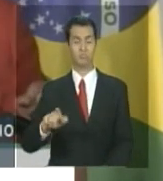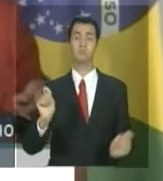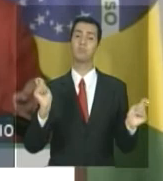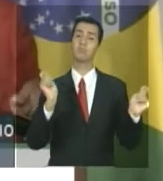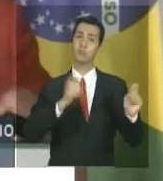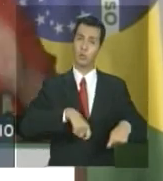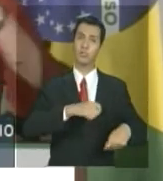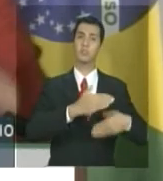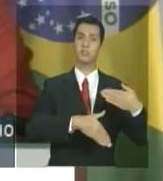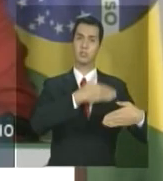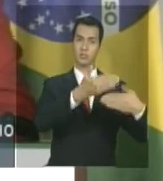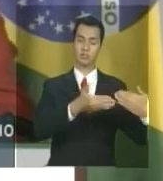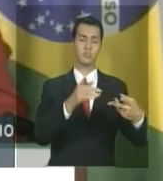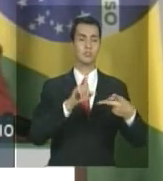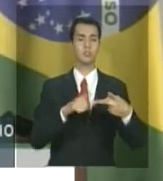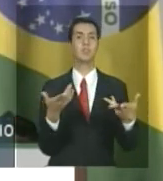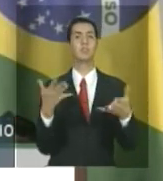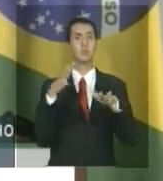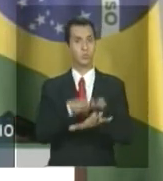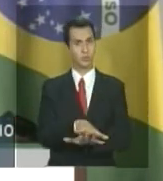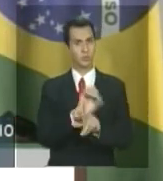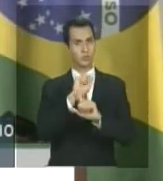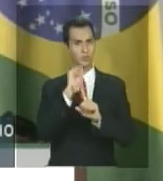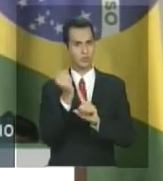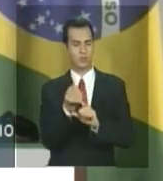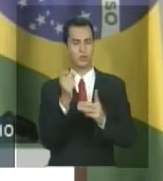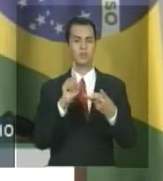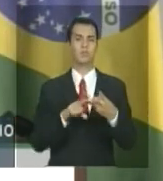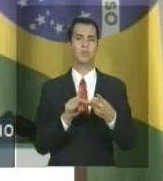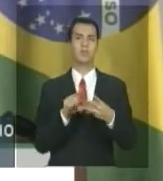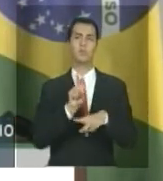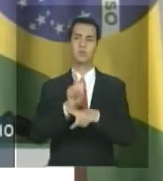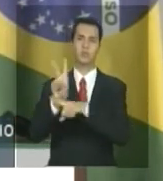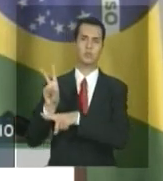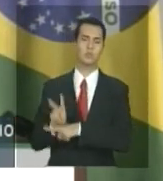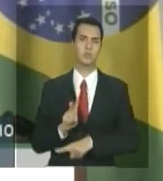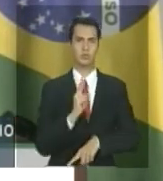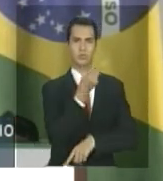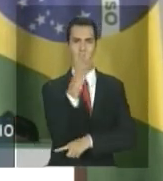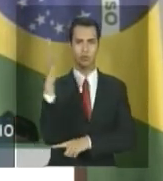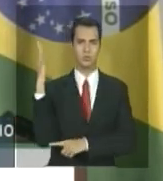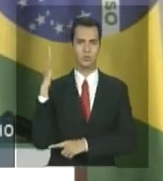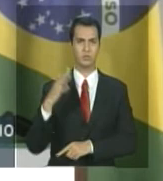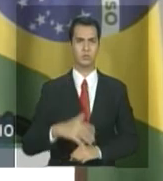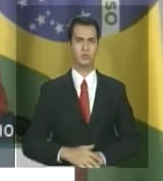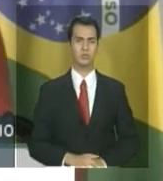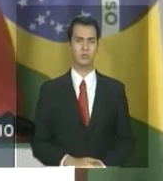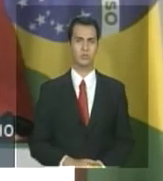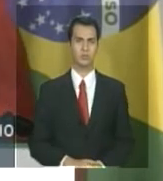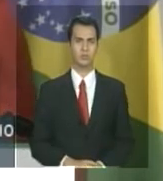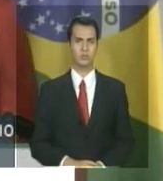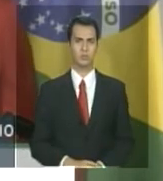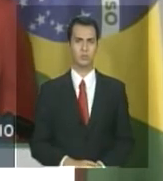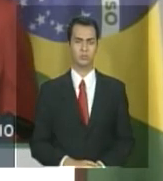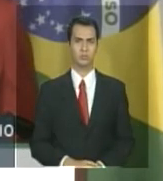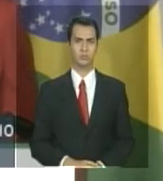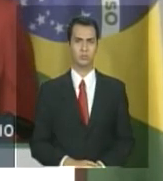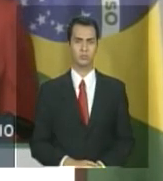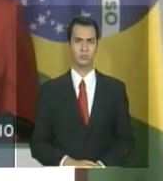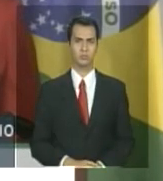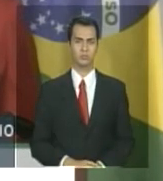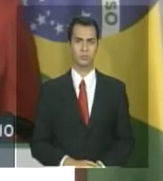crescer, incluir, preservar e proteger o meio ambiente. E isso